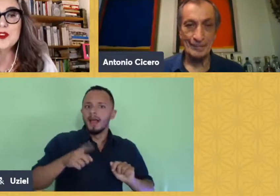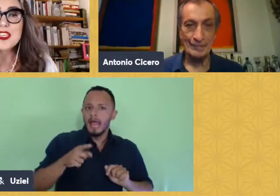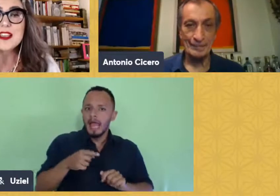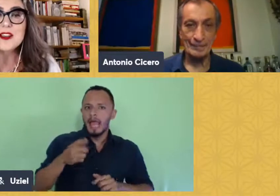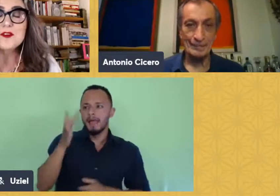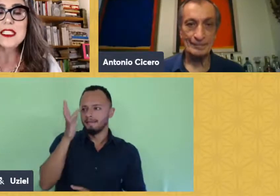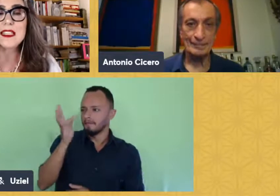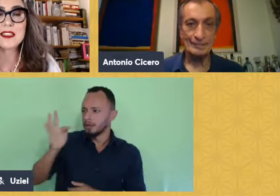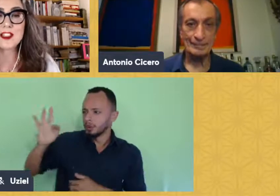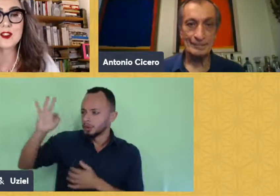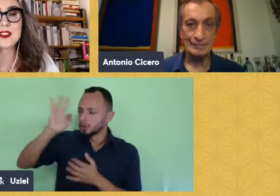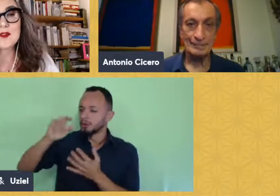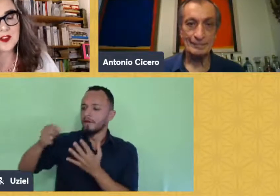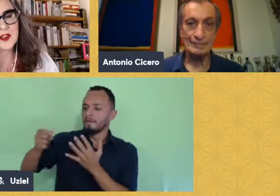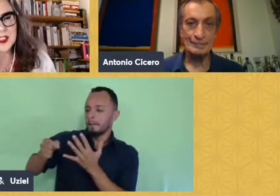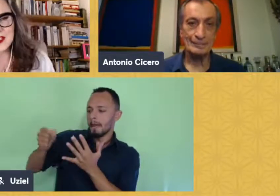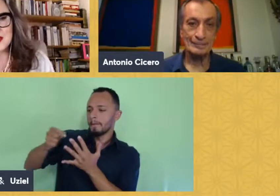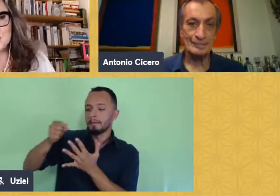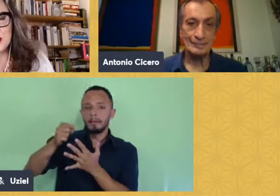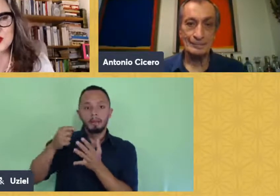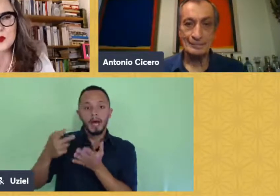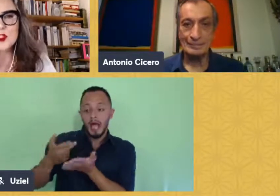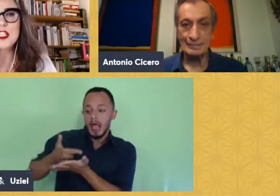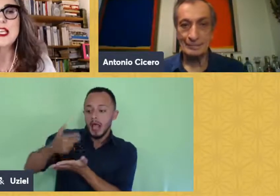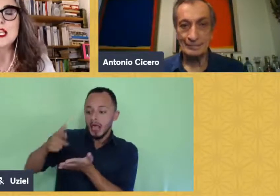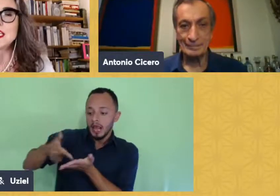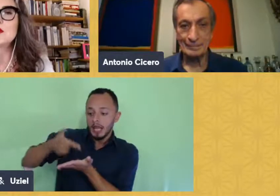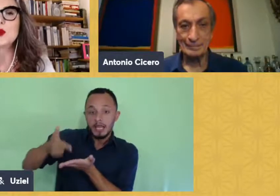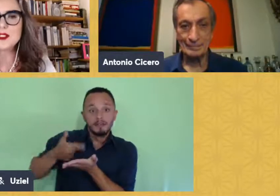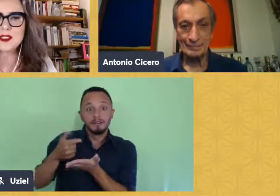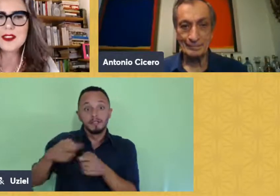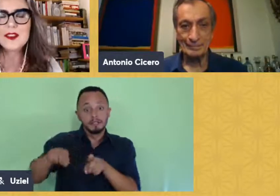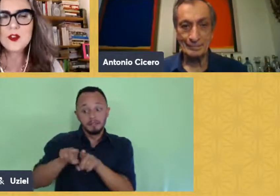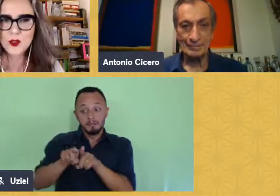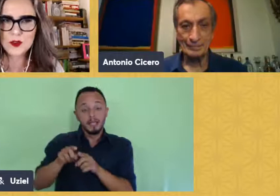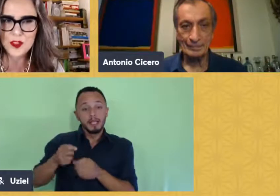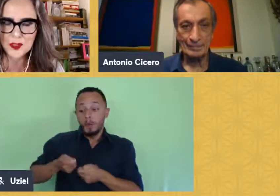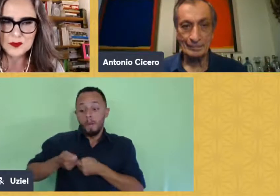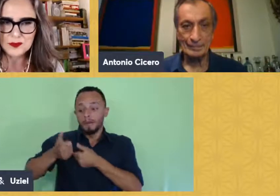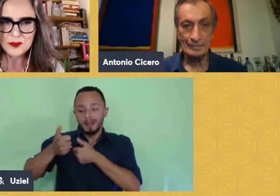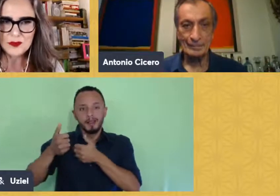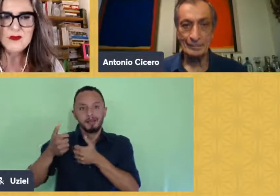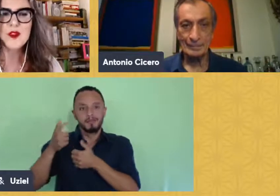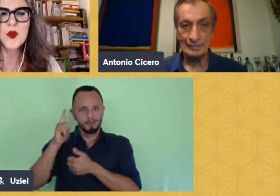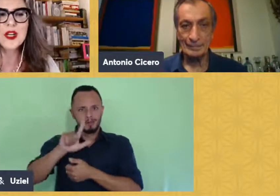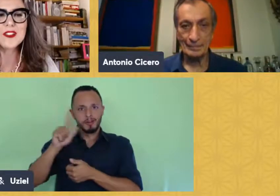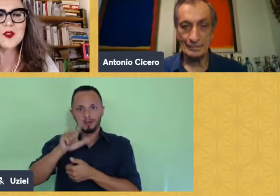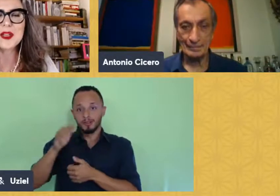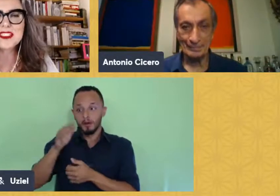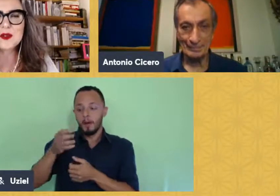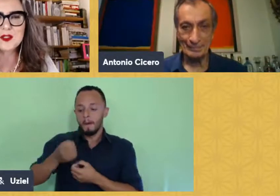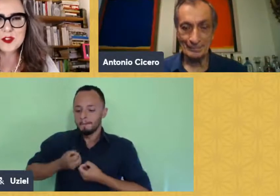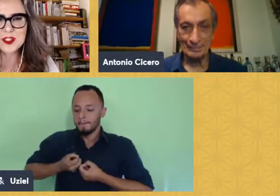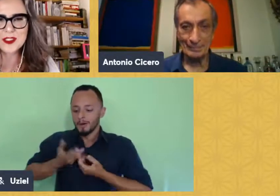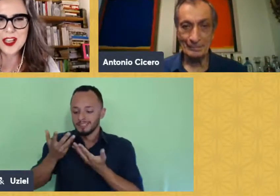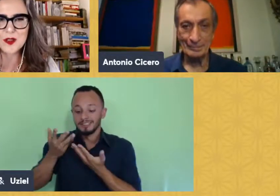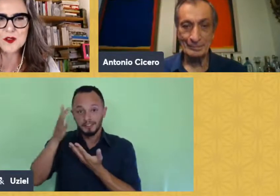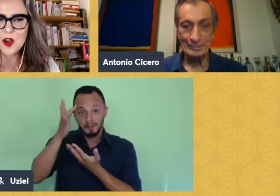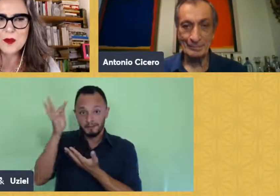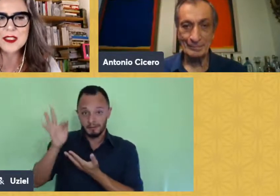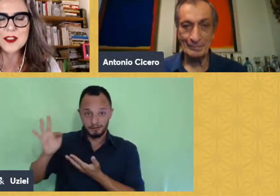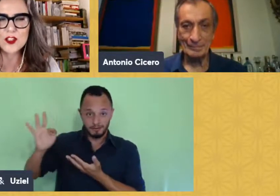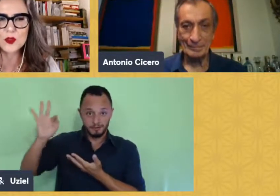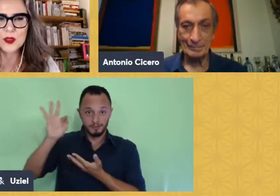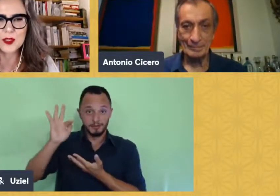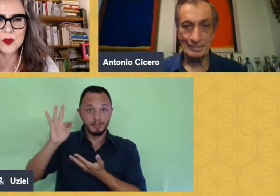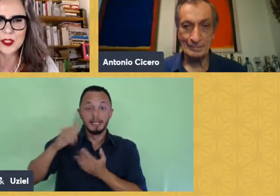Desde o Fim, Finalidade Sem Fim, finalista do prêmio Jabuti, e Poesia e Filosofia. Organizou ainda o livro de ensaios